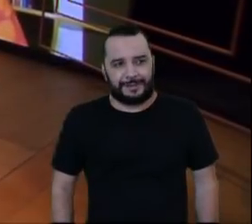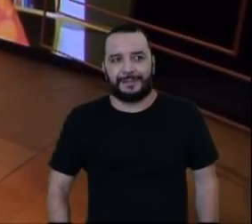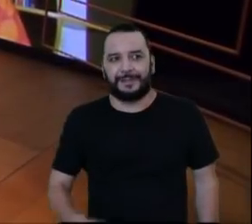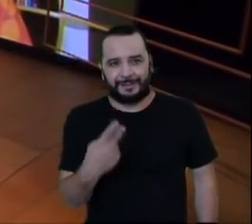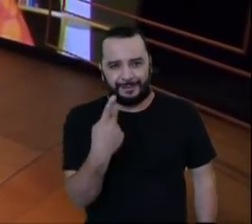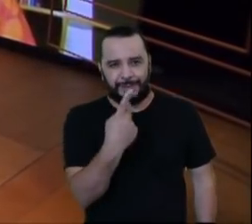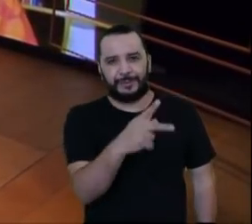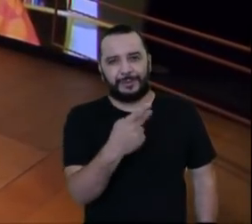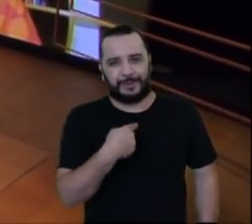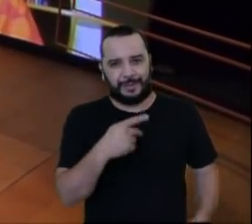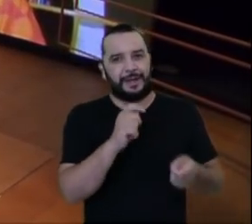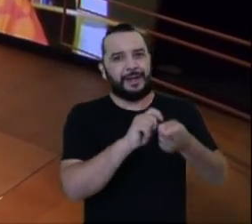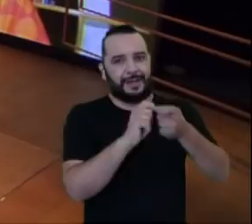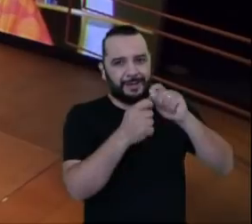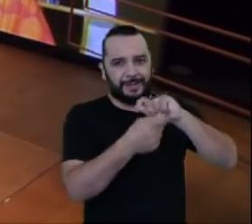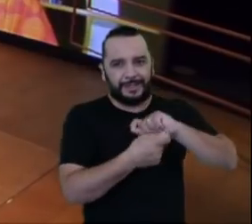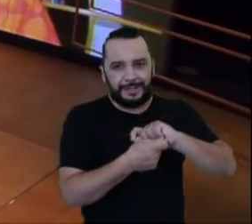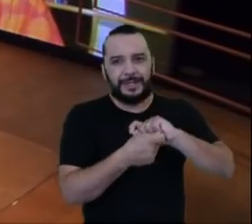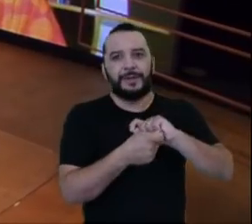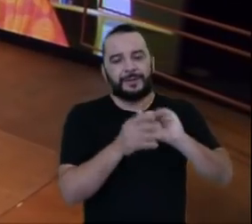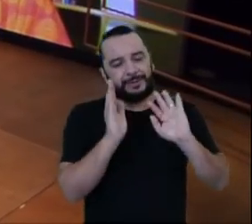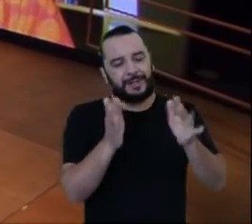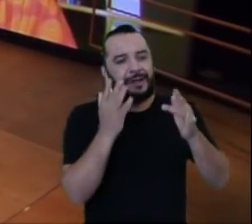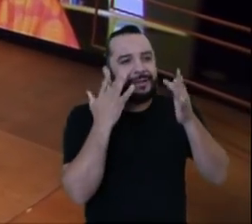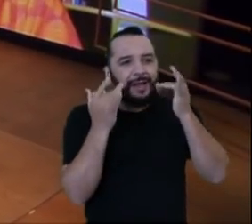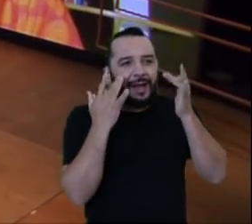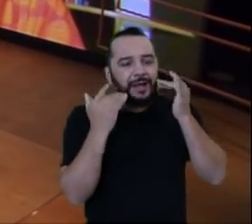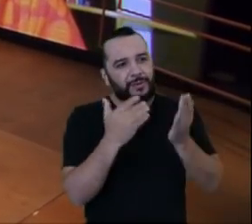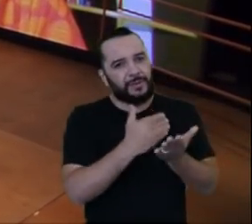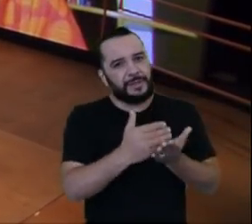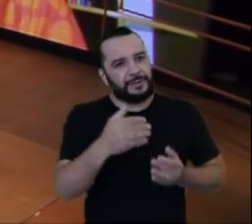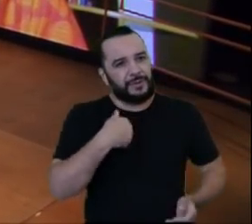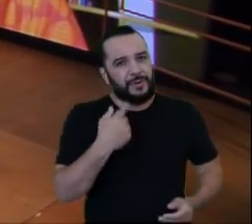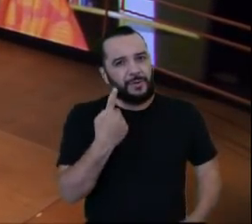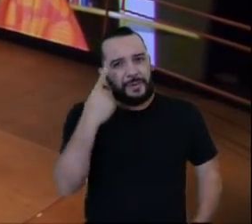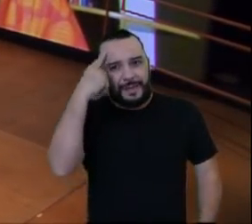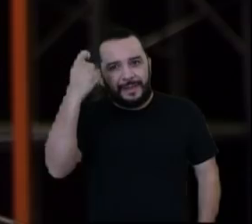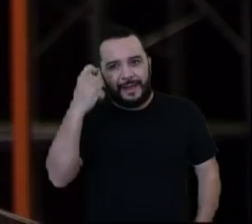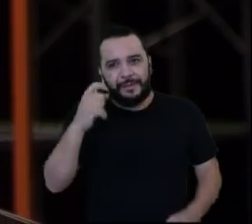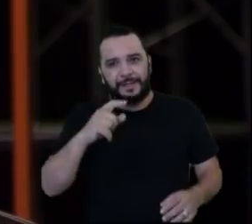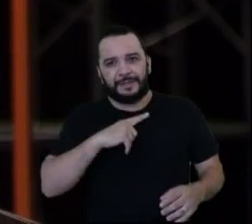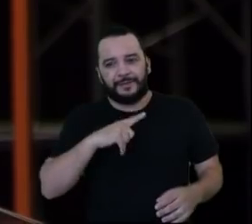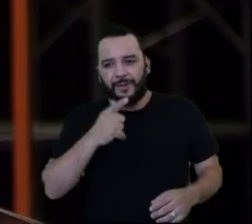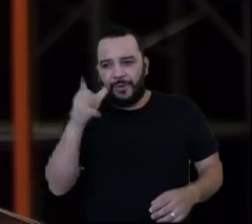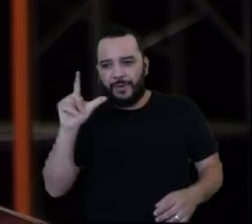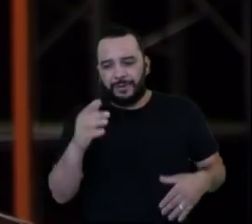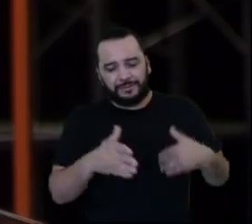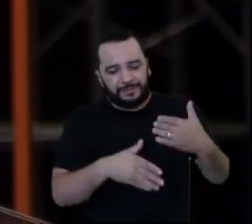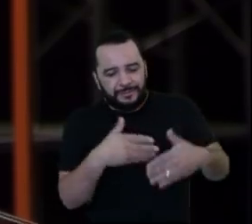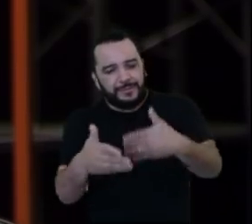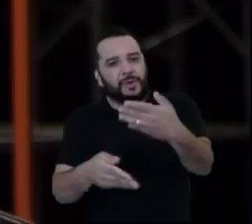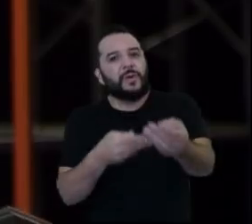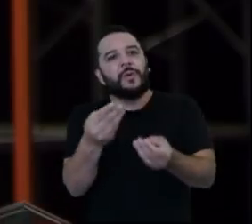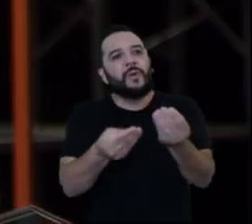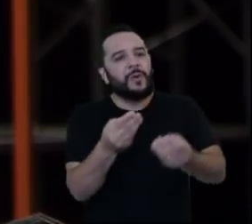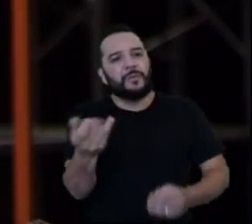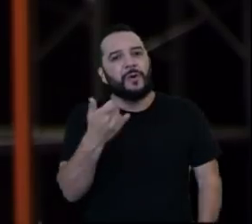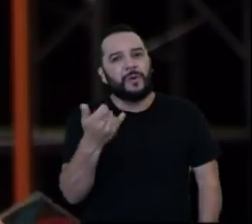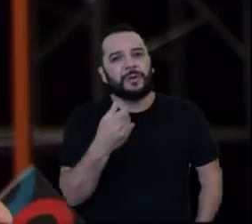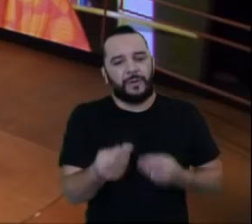Hoje, Clarice é pop, pois foi nessa mulher intensa e misteriosa que Beth Goulart se inspirou para